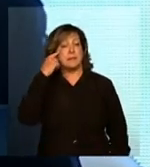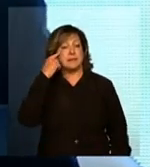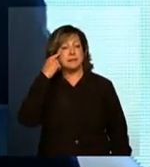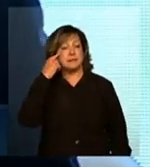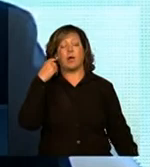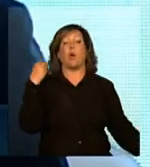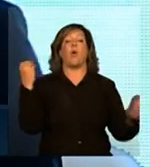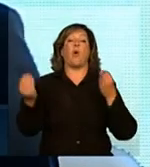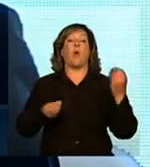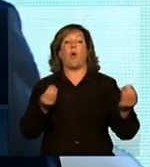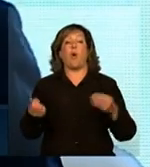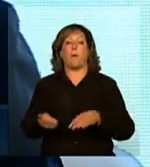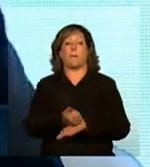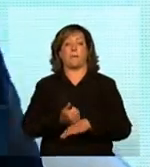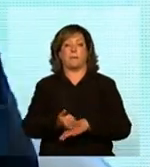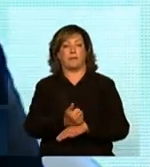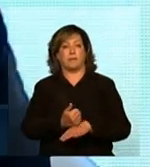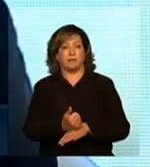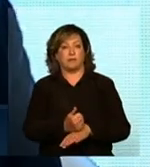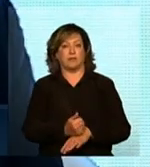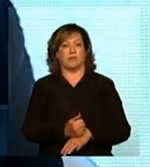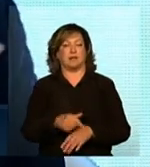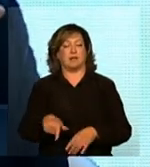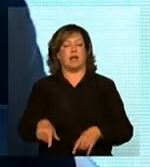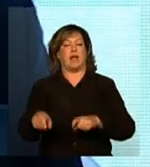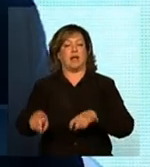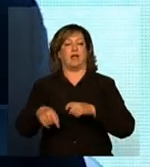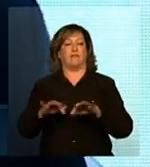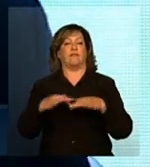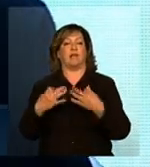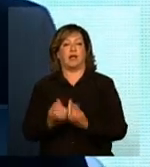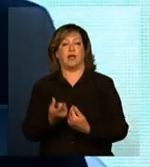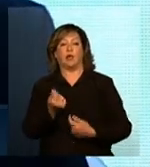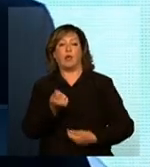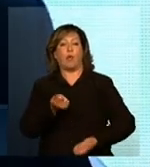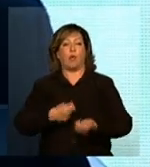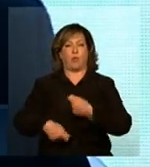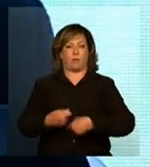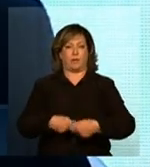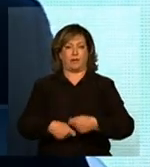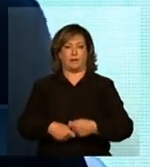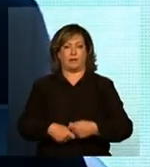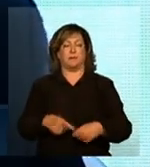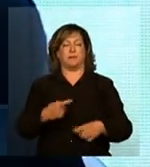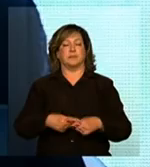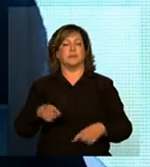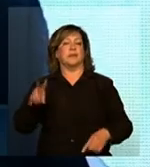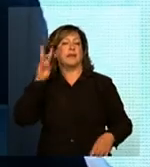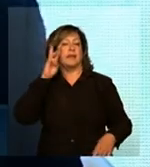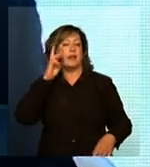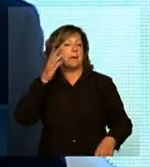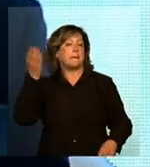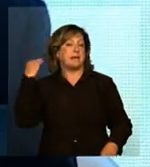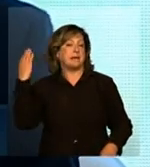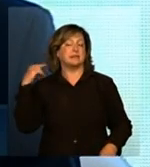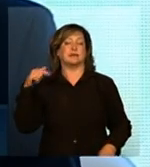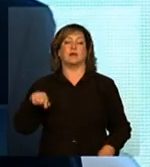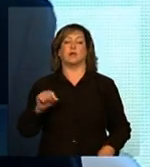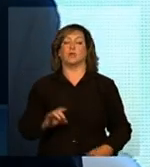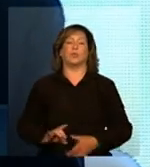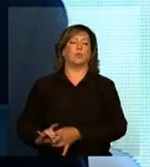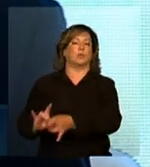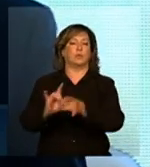como aprimorar a organização econômica da agricultura familiar. Isso que o Alberto fez referência, foi terça-feira passada, essa